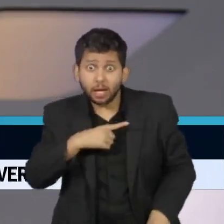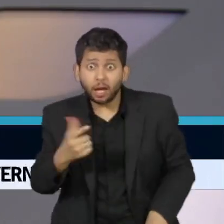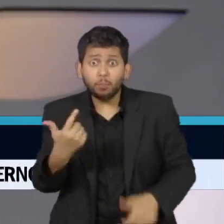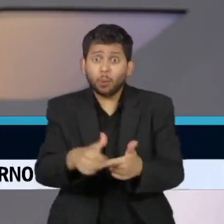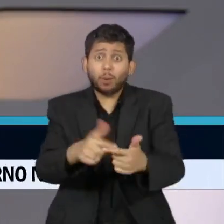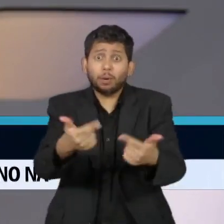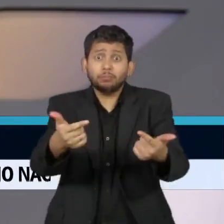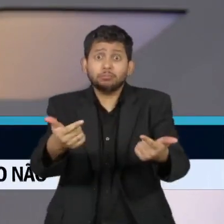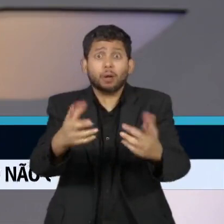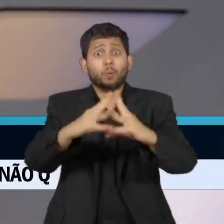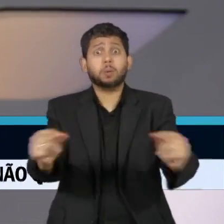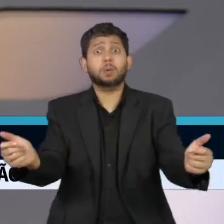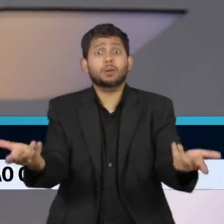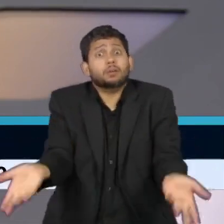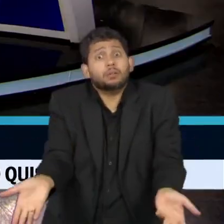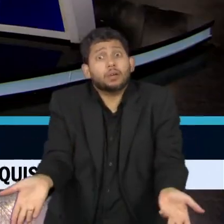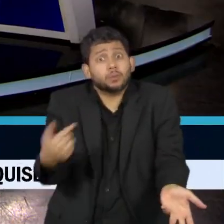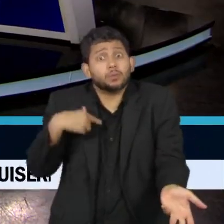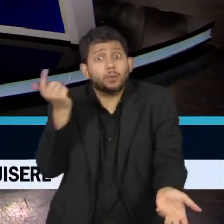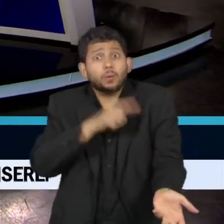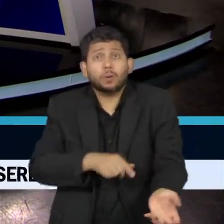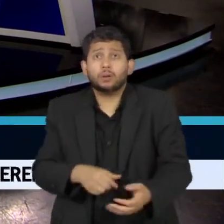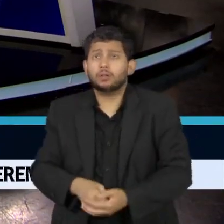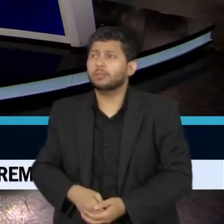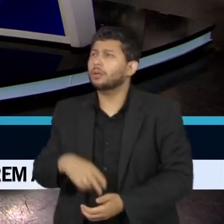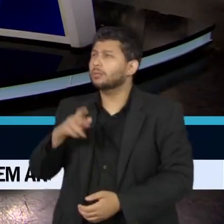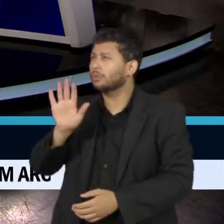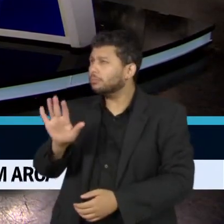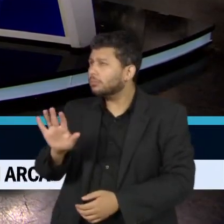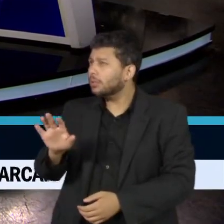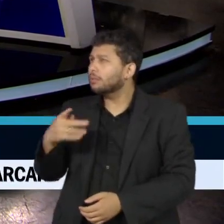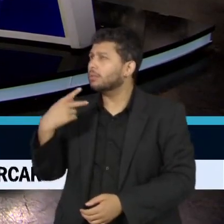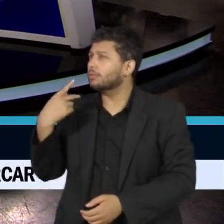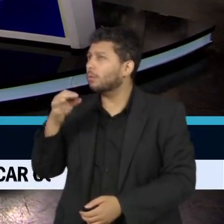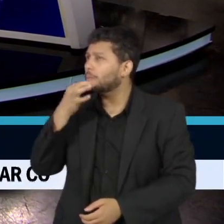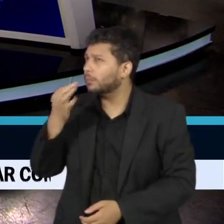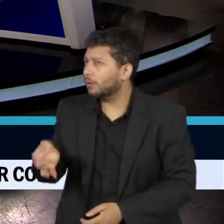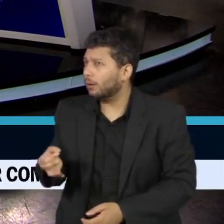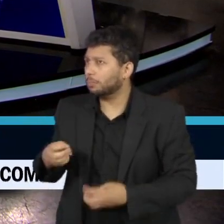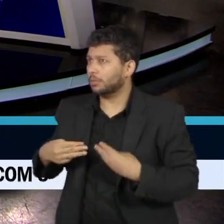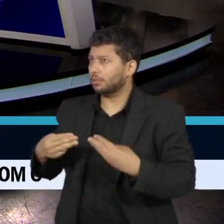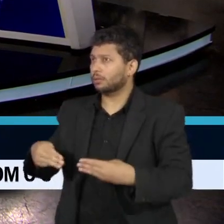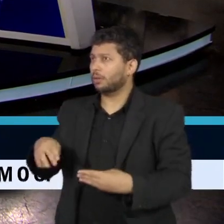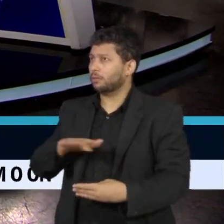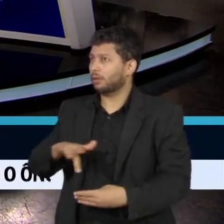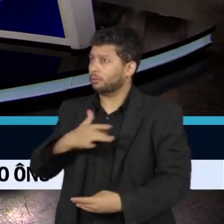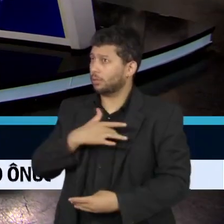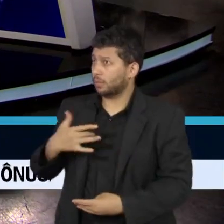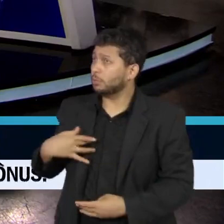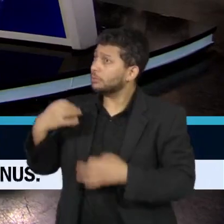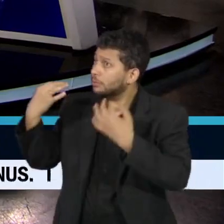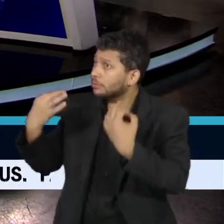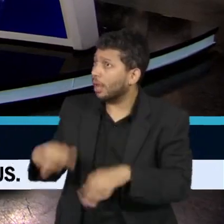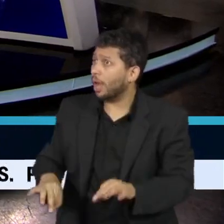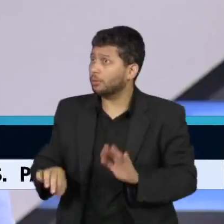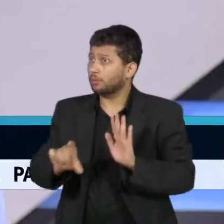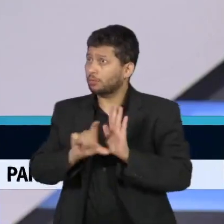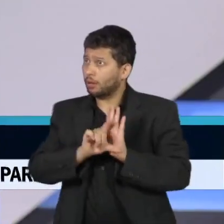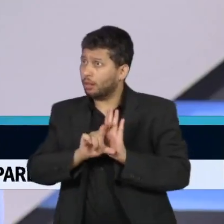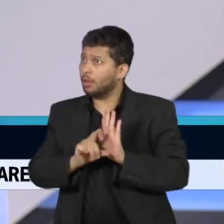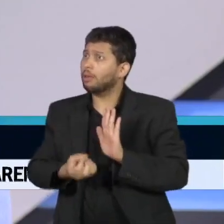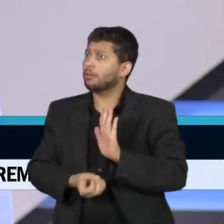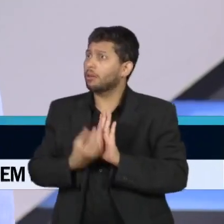humanitária. É isso que a gente ganha. Então, Saldiva, na sua opinião, o Ministério da Saúde está certo em acelerar a retomada do programa